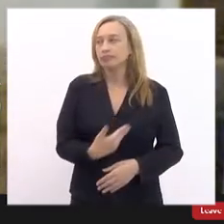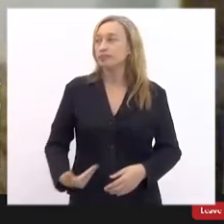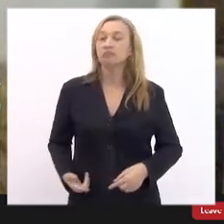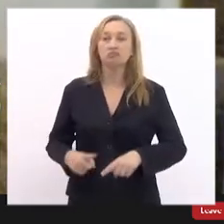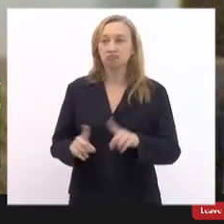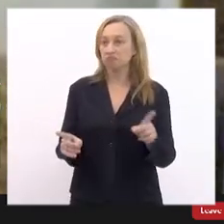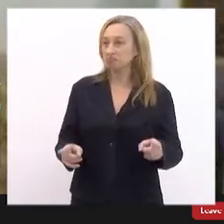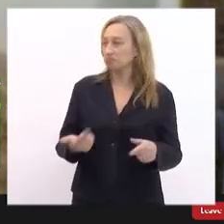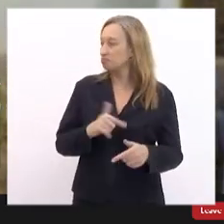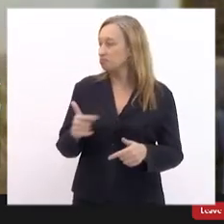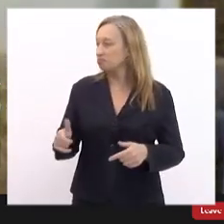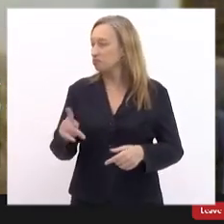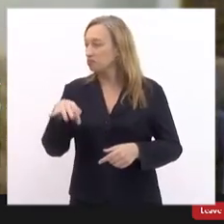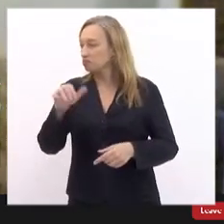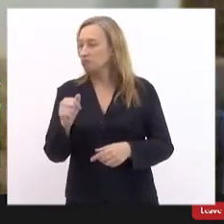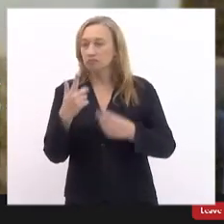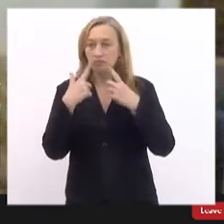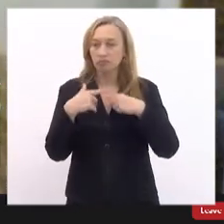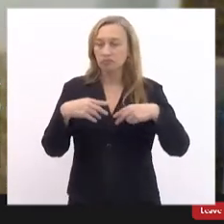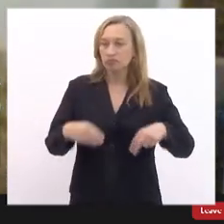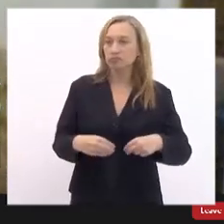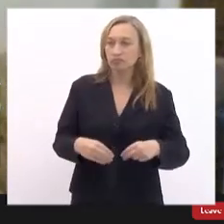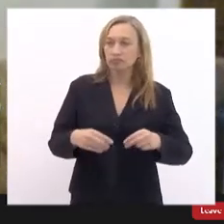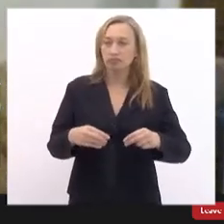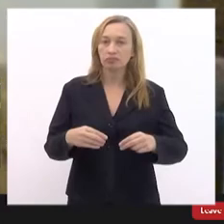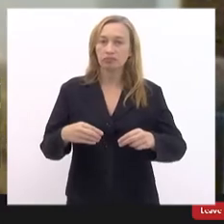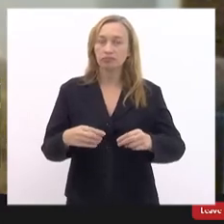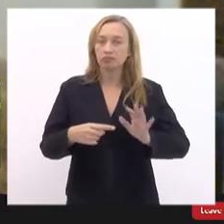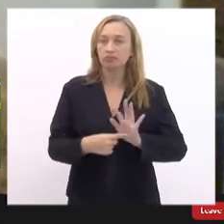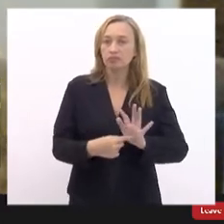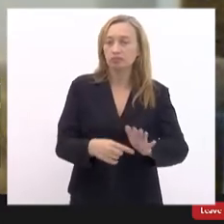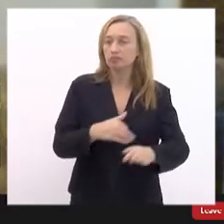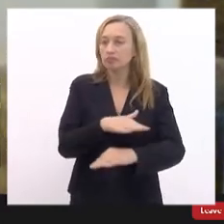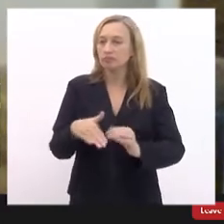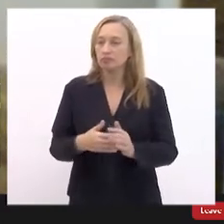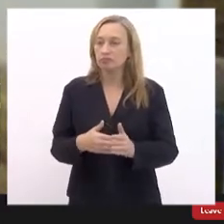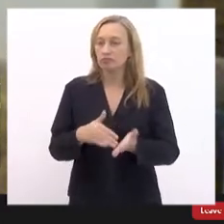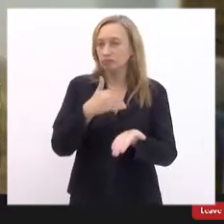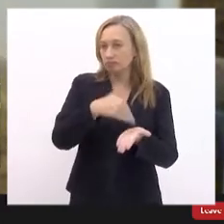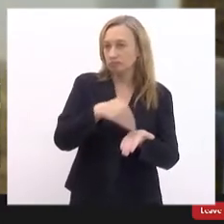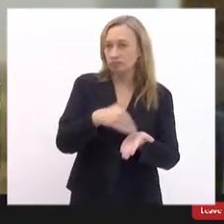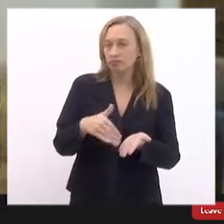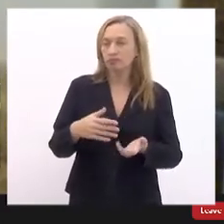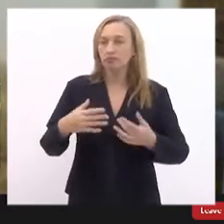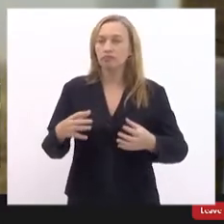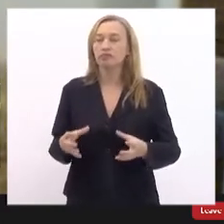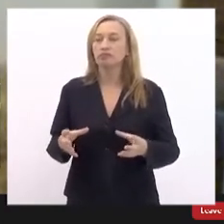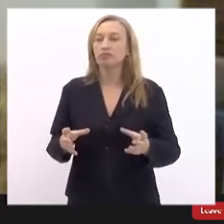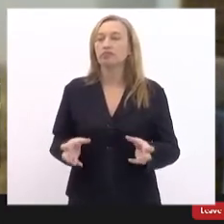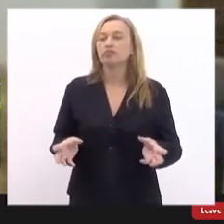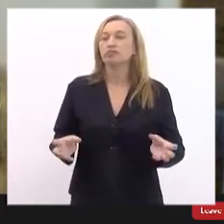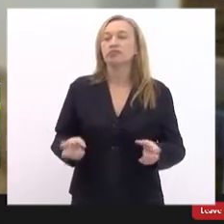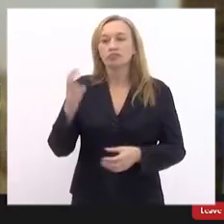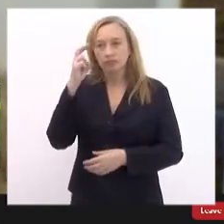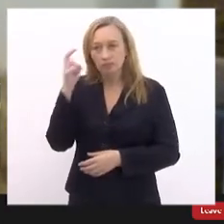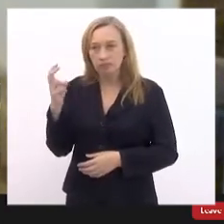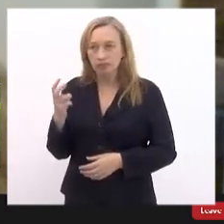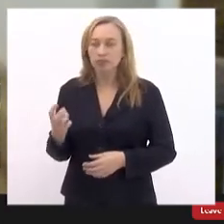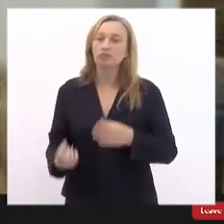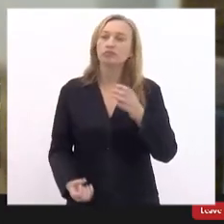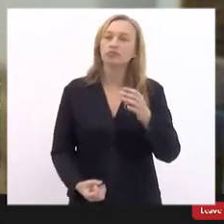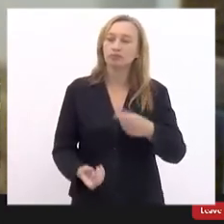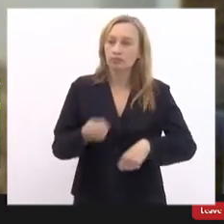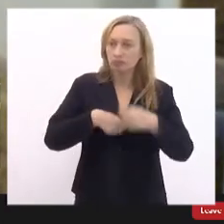um programa e nenhuma linguagem que nos identifique em todas as secretarias. A cultura faz economia solidária? Faz. A CETRAB faz